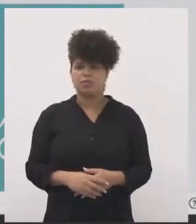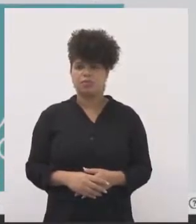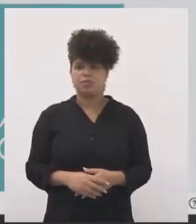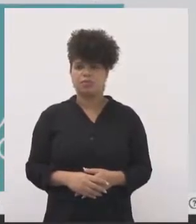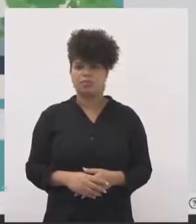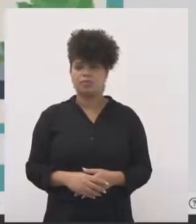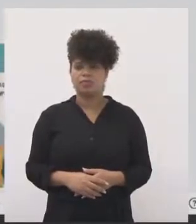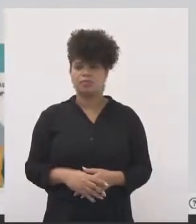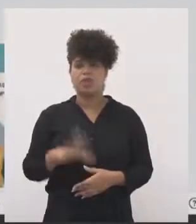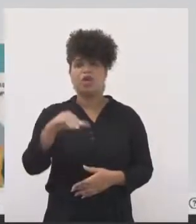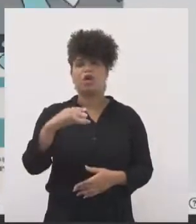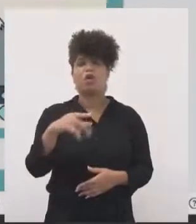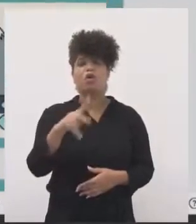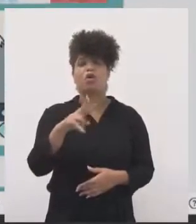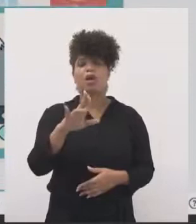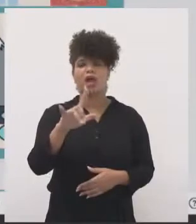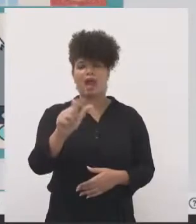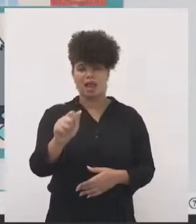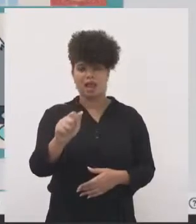O Carla, Ou em relação...